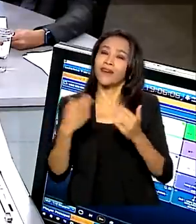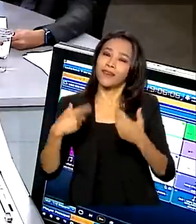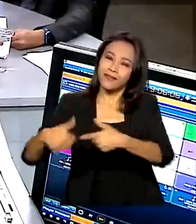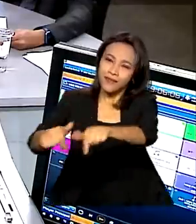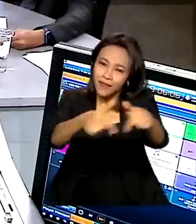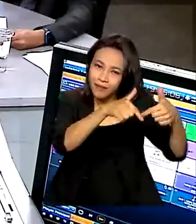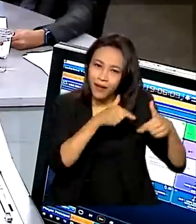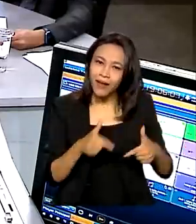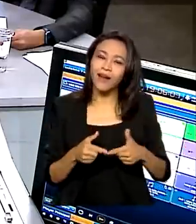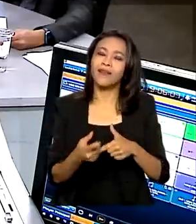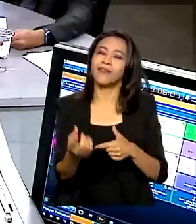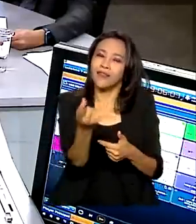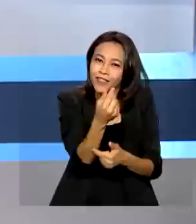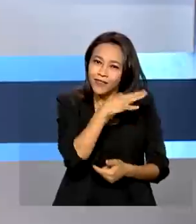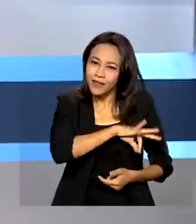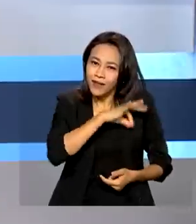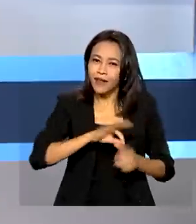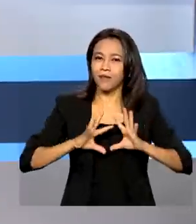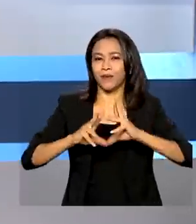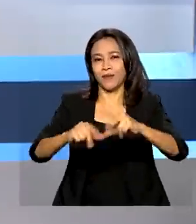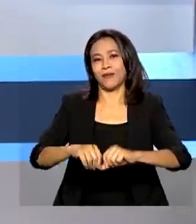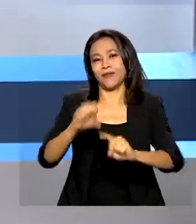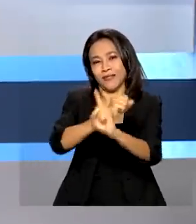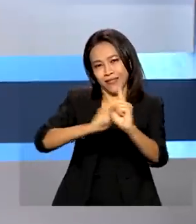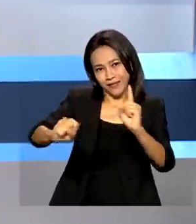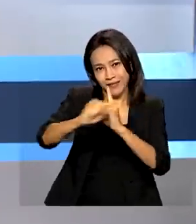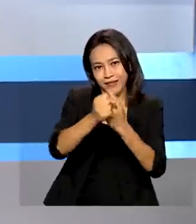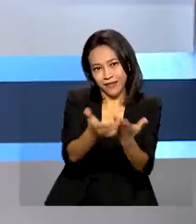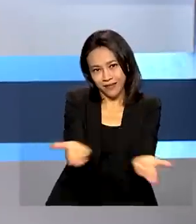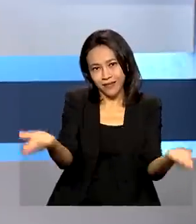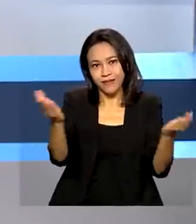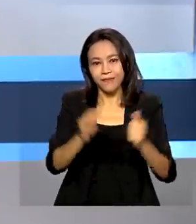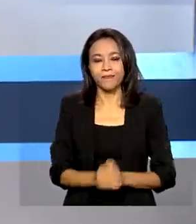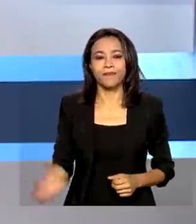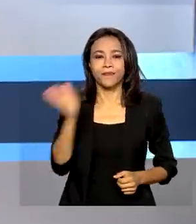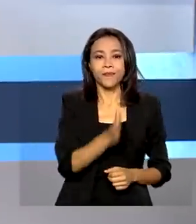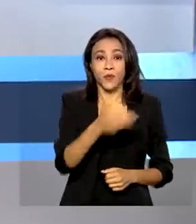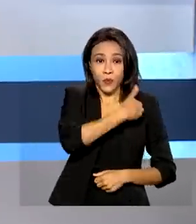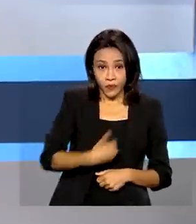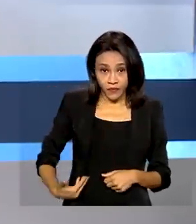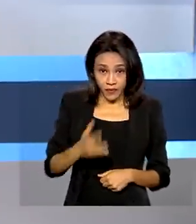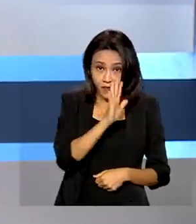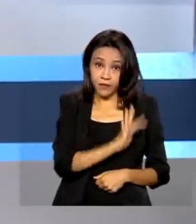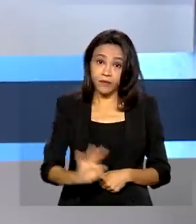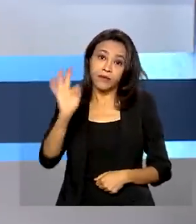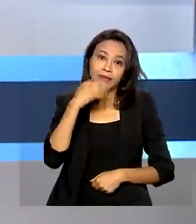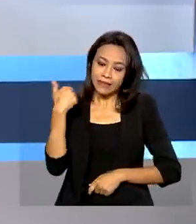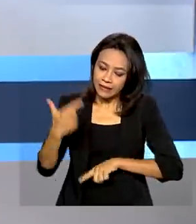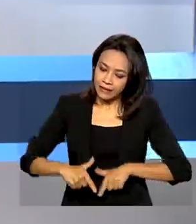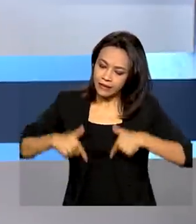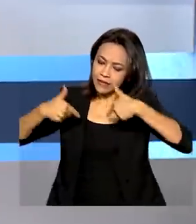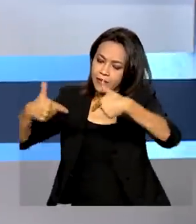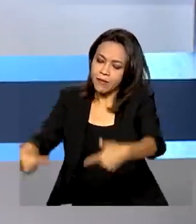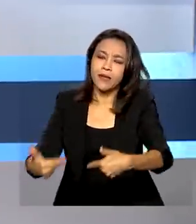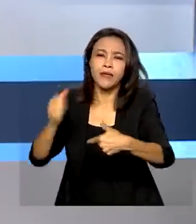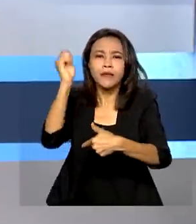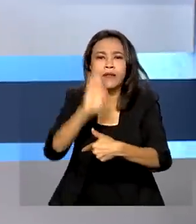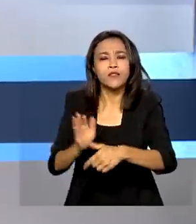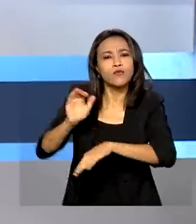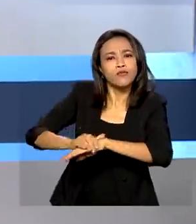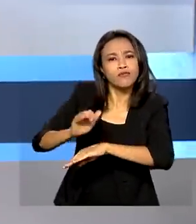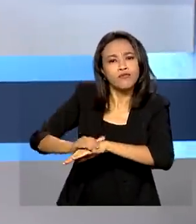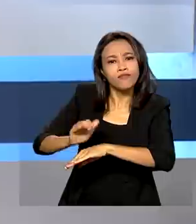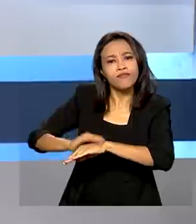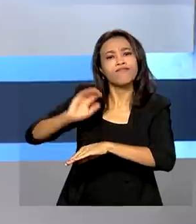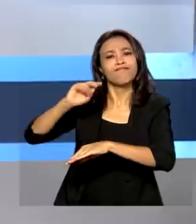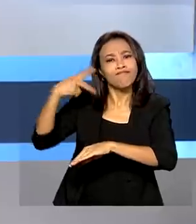renda para toda a nossa sociedade o governo federal trabalha para que o Brasil se torne autossuficiente na produção de